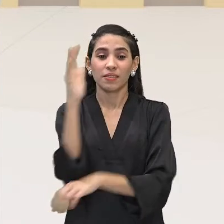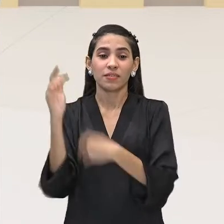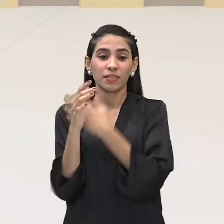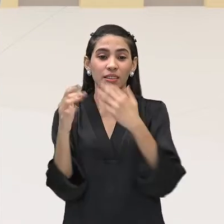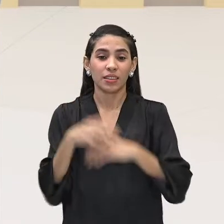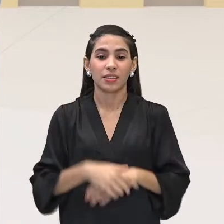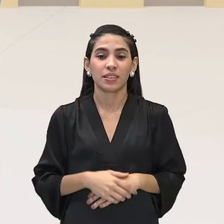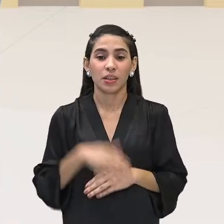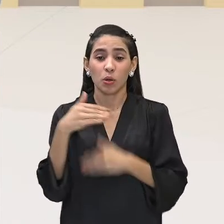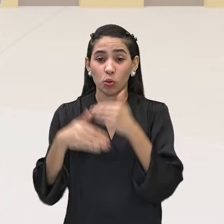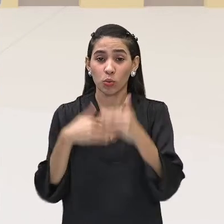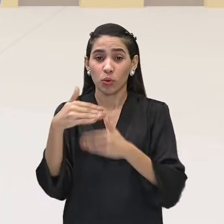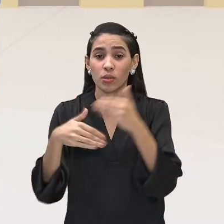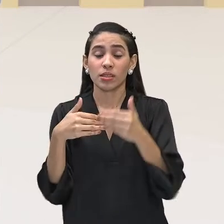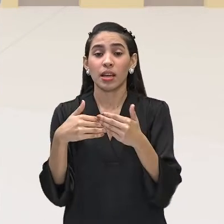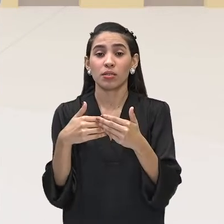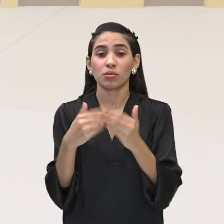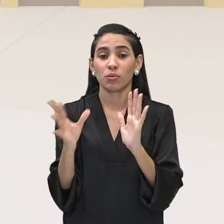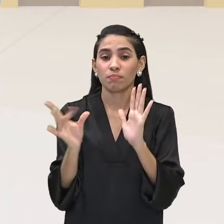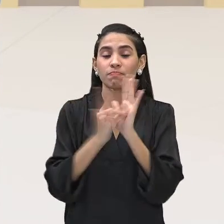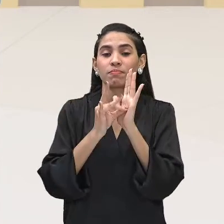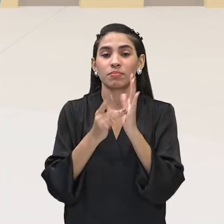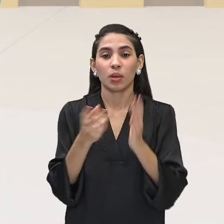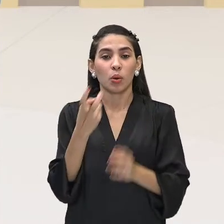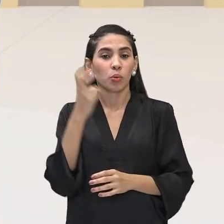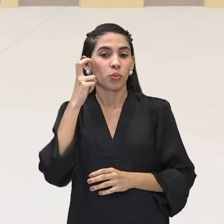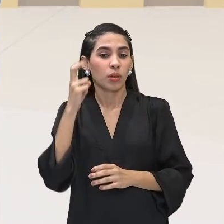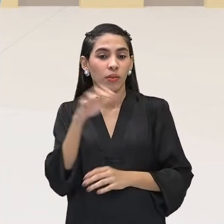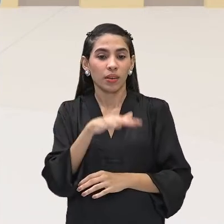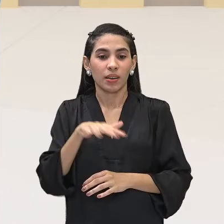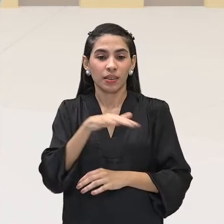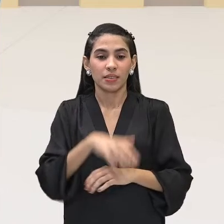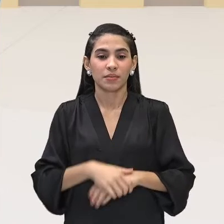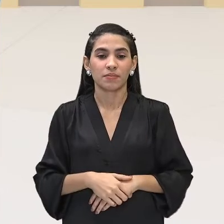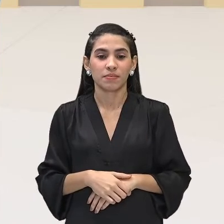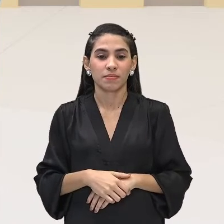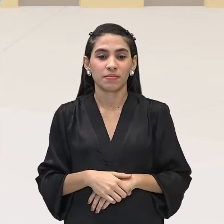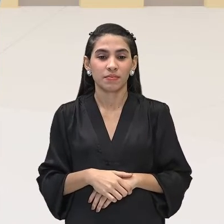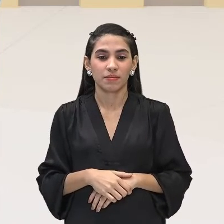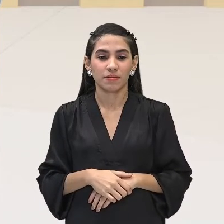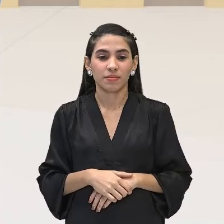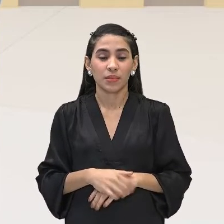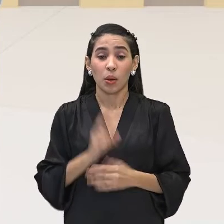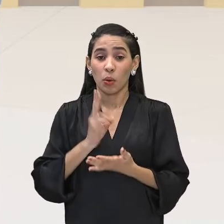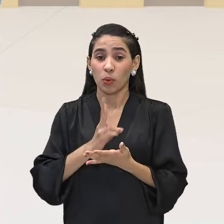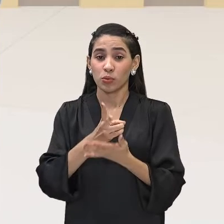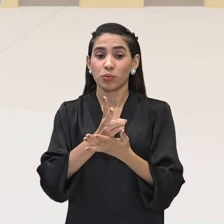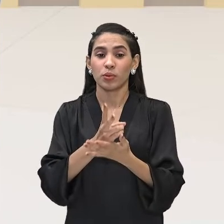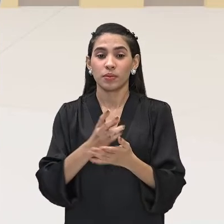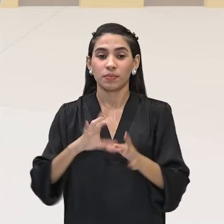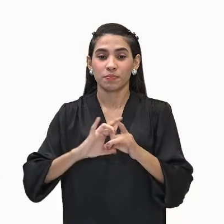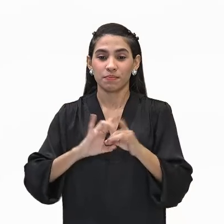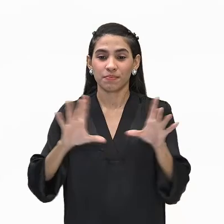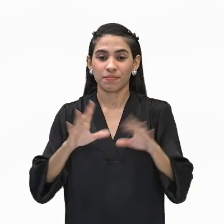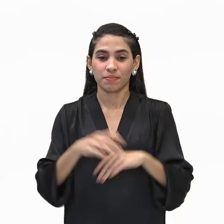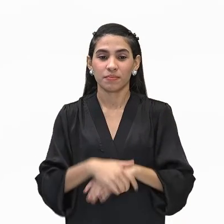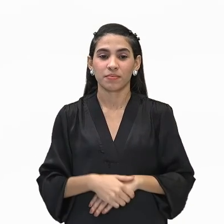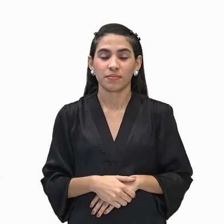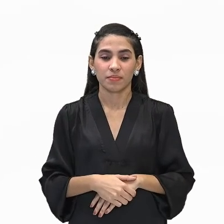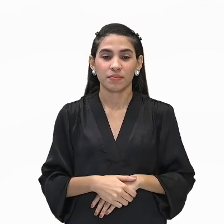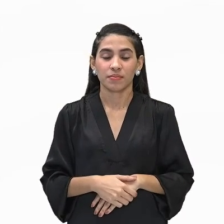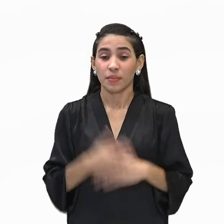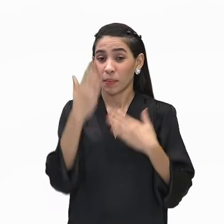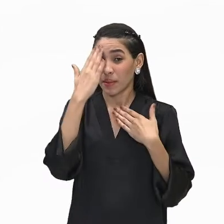tá, no processo de construção cultural da nossa região. Então vamos continuando aí na nossa aula, nosso conteúdo.